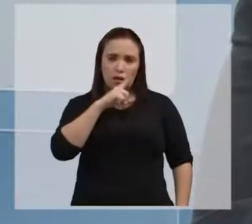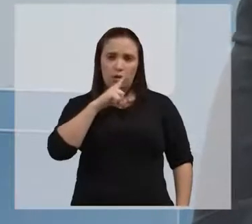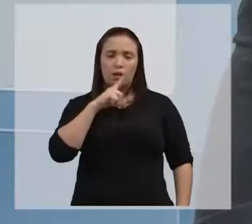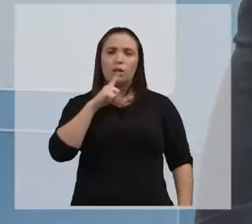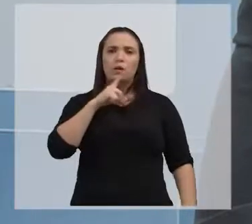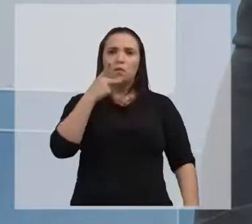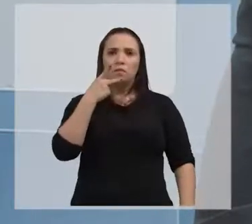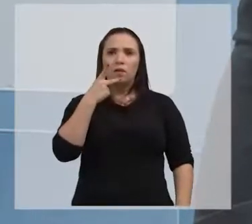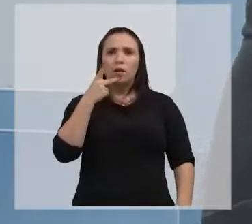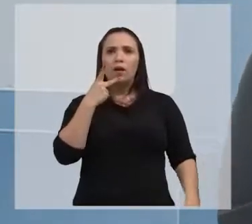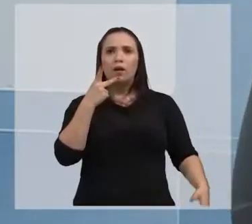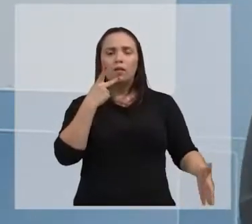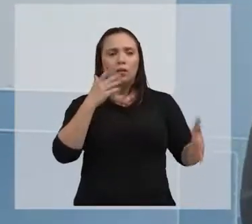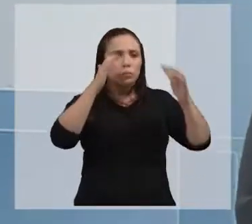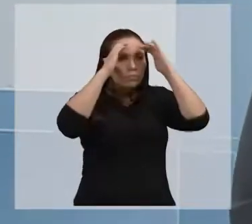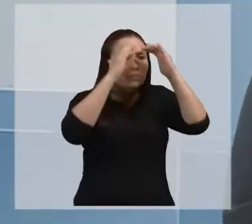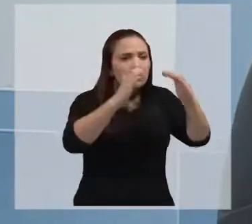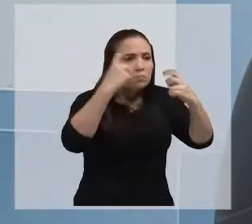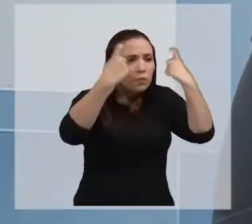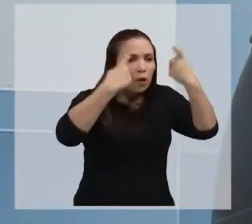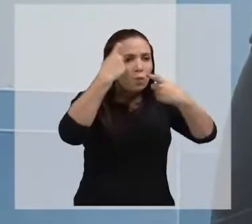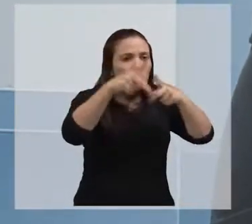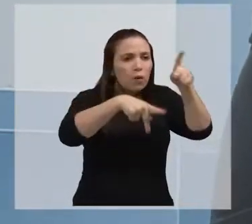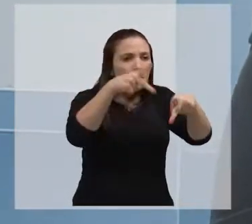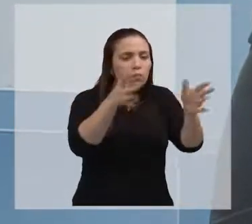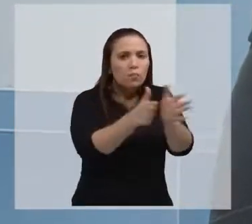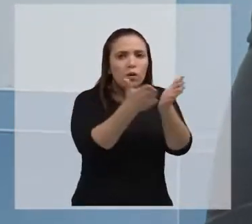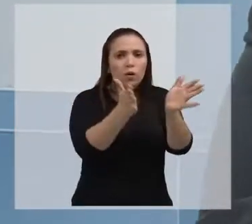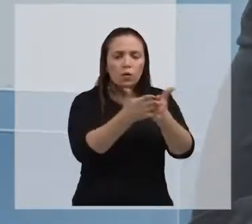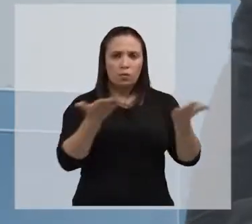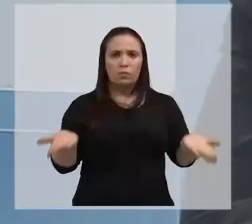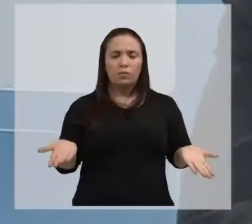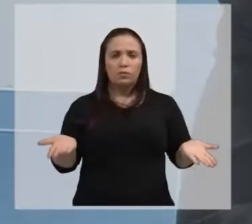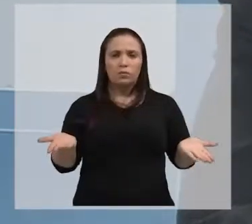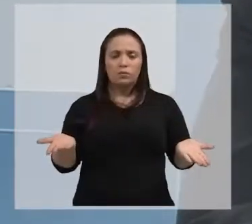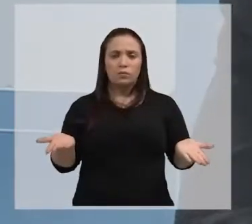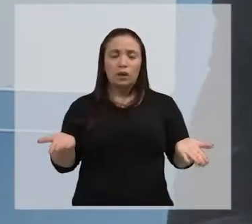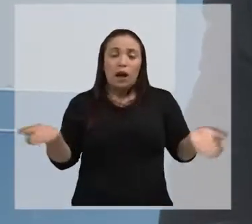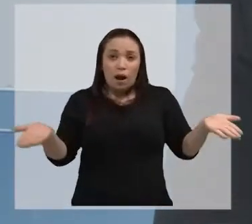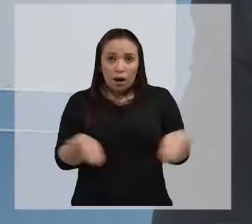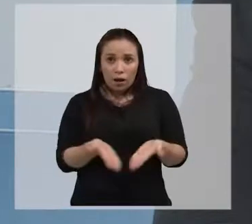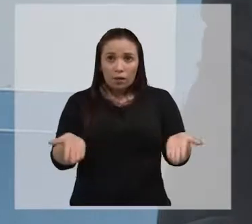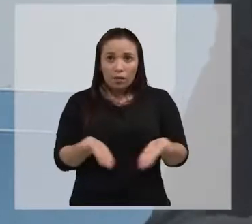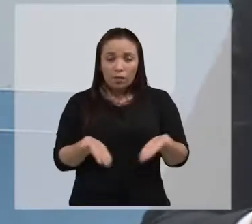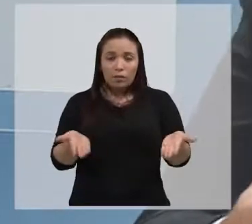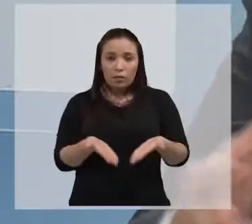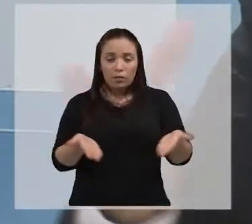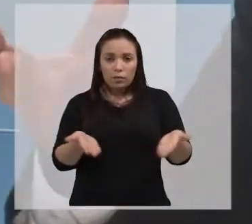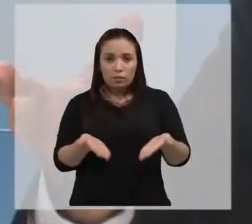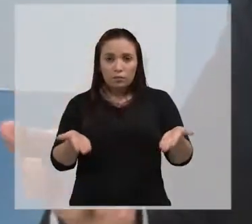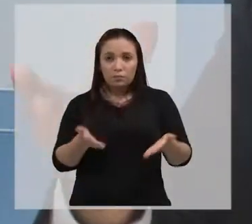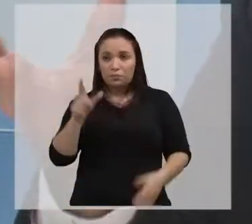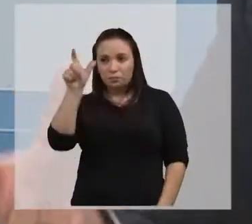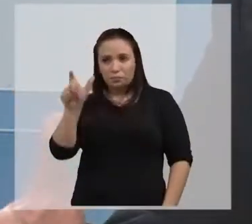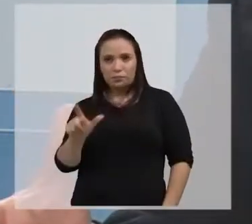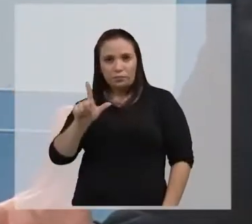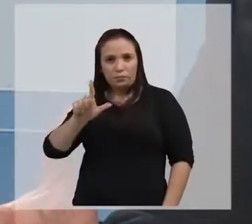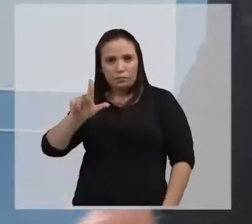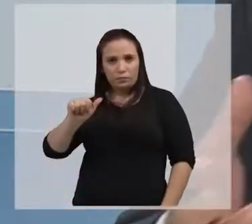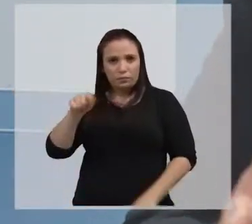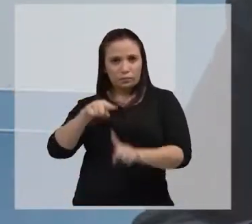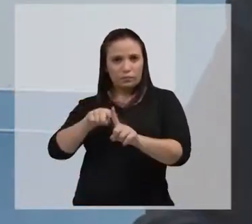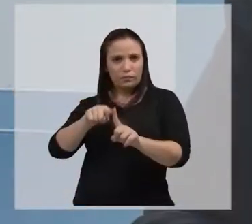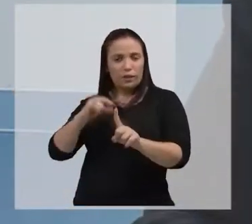à população mais pobre do país. Então, agora, que foi uma pessoa importante, o